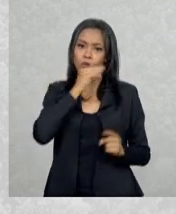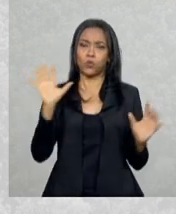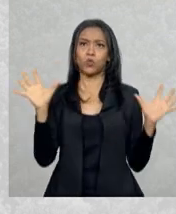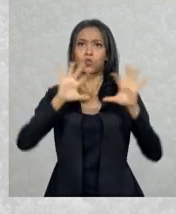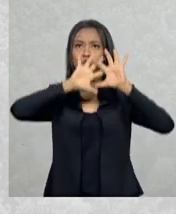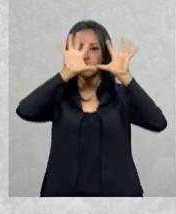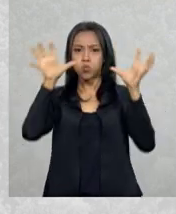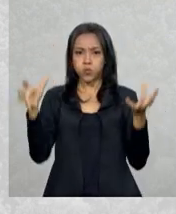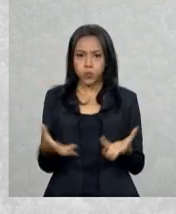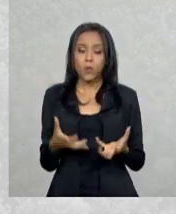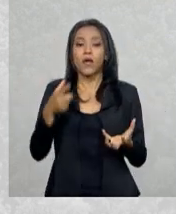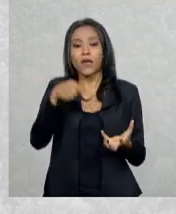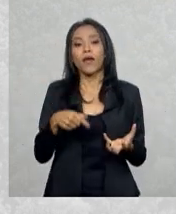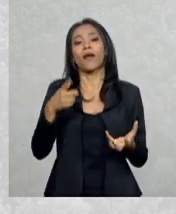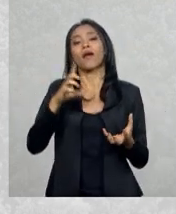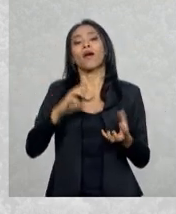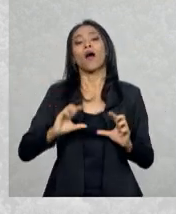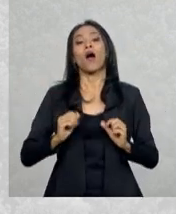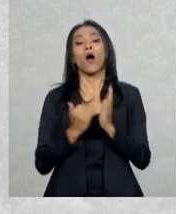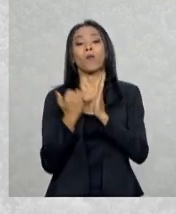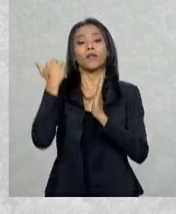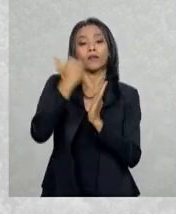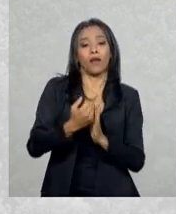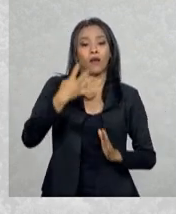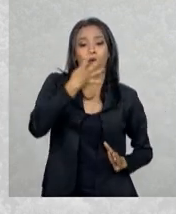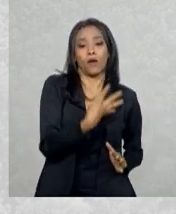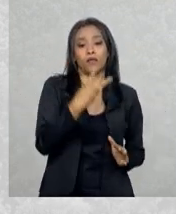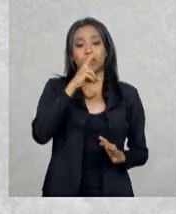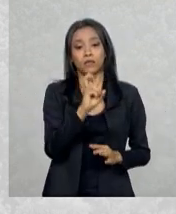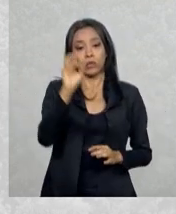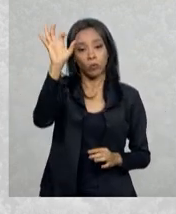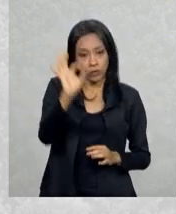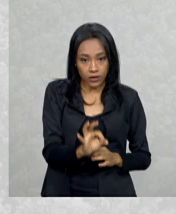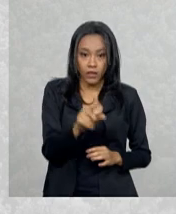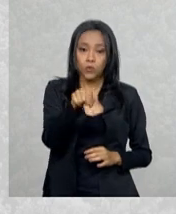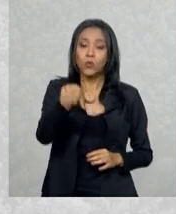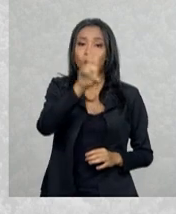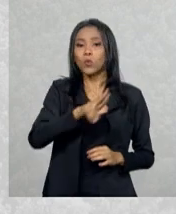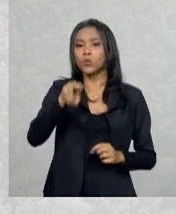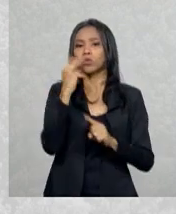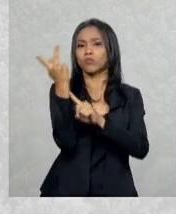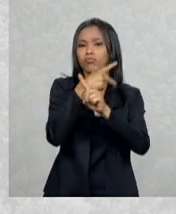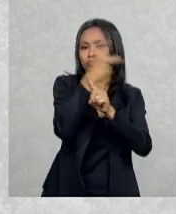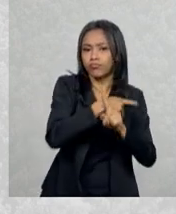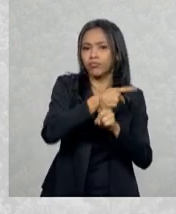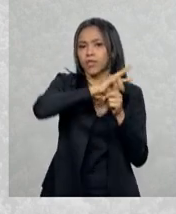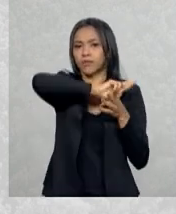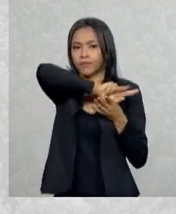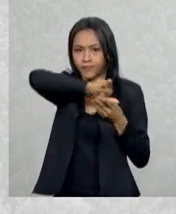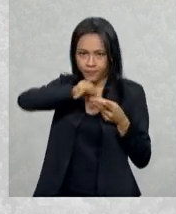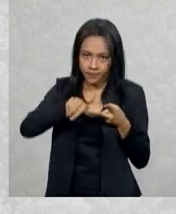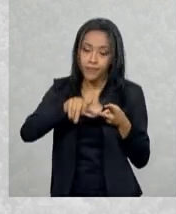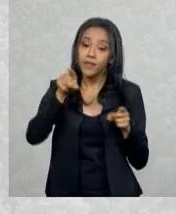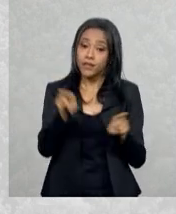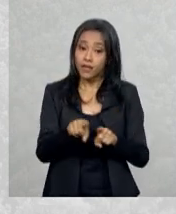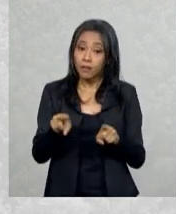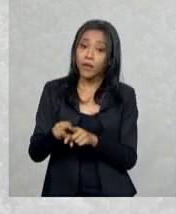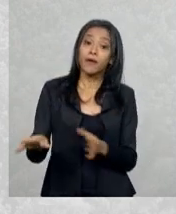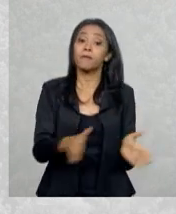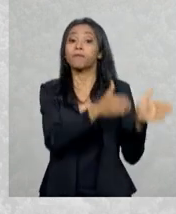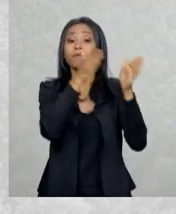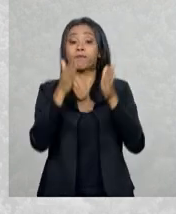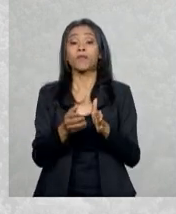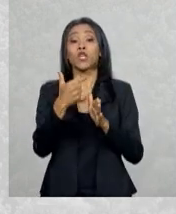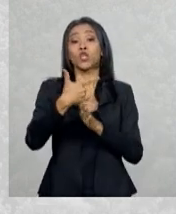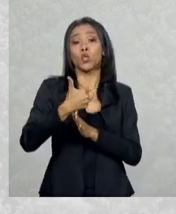aumentar para 45% a participação de energias renováveis e também pretende restaurar 12 milhões de